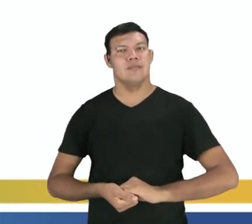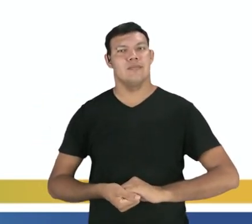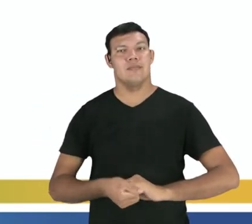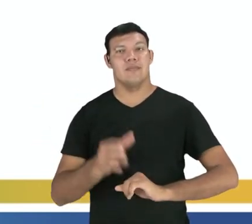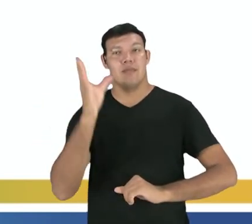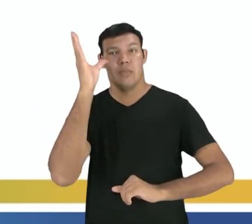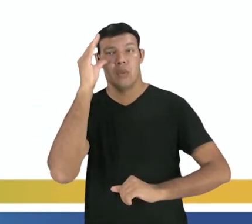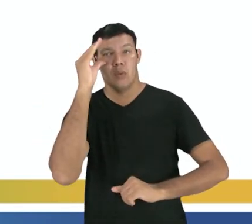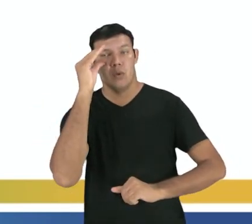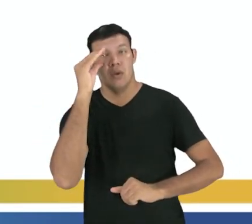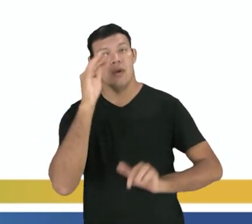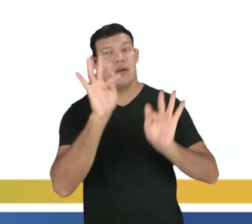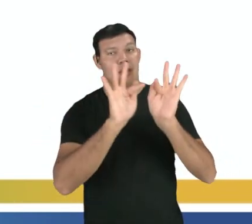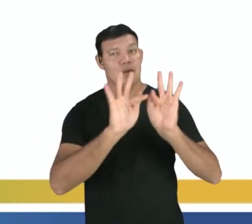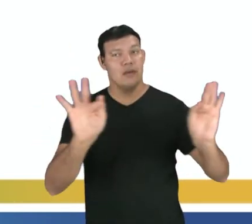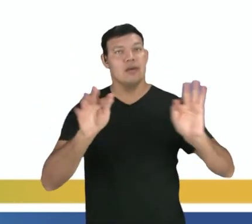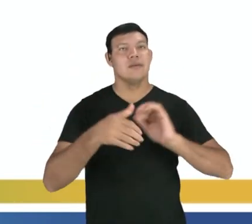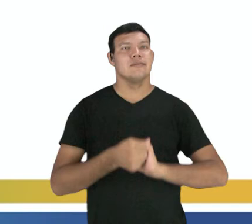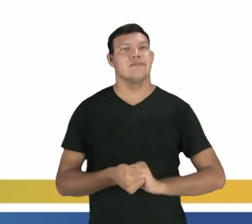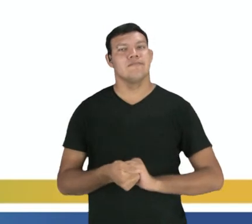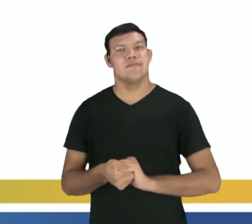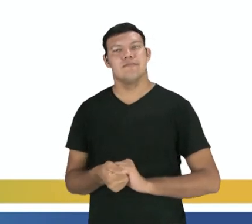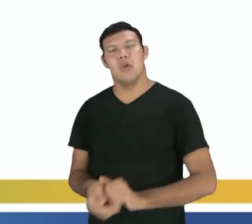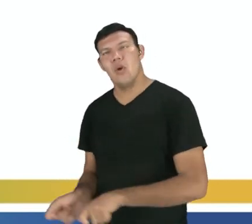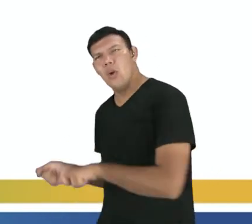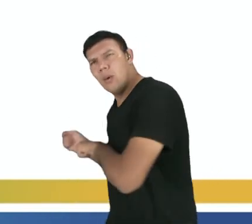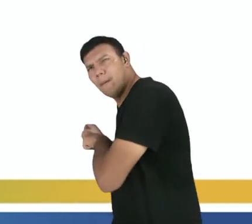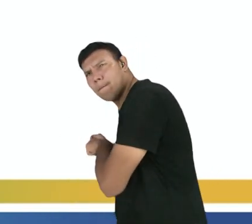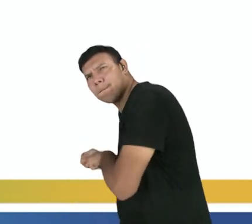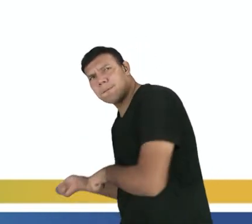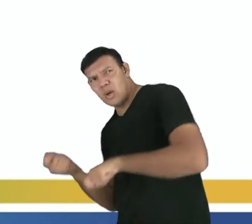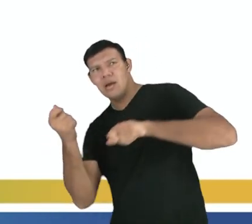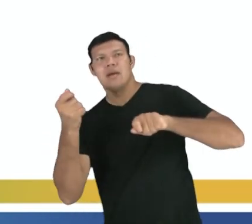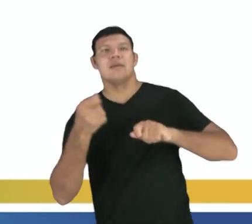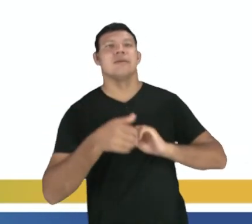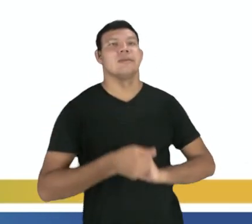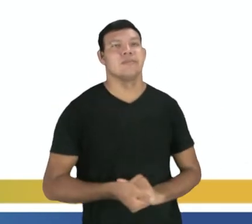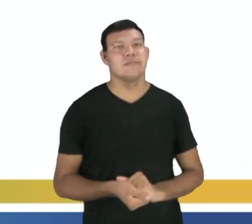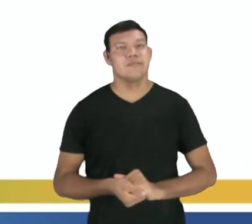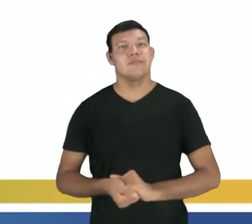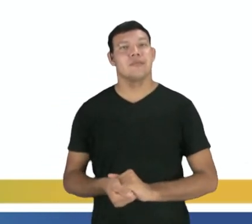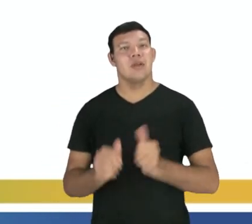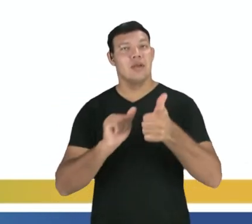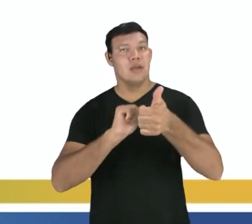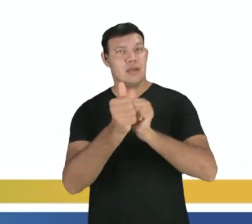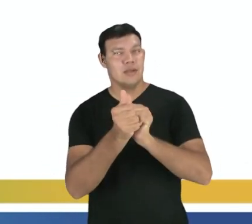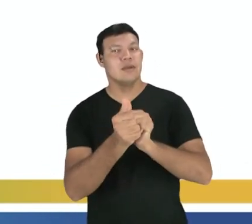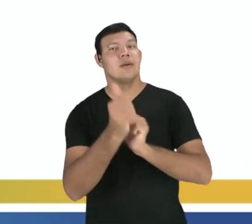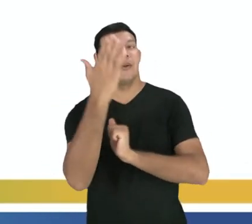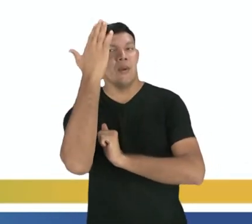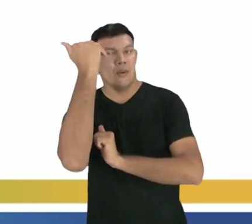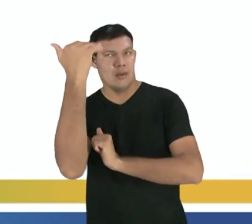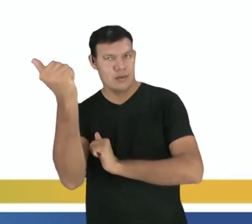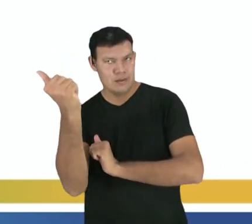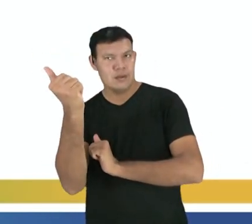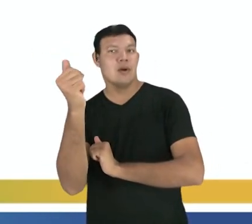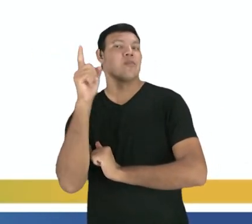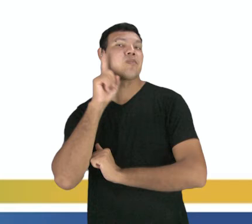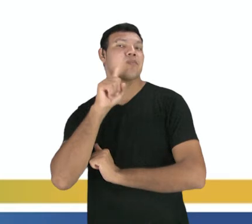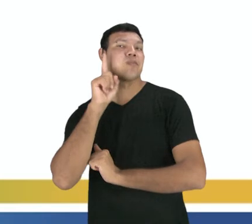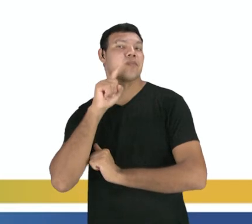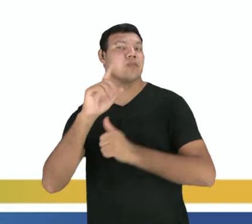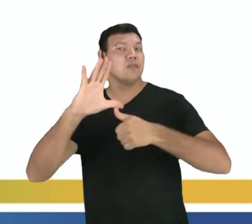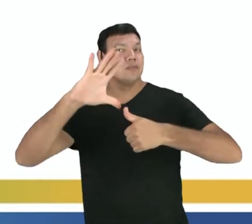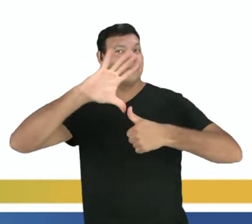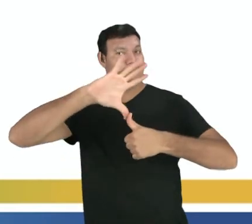Então, as frases sobre o beisebol. Baseball is a very popular sport in North America. Beisebol é um esporte muito popular